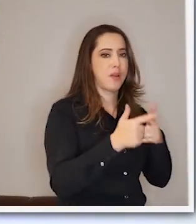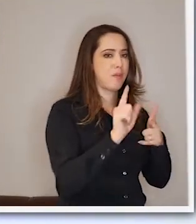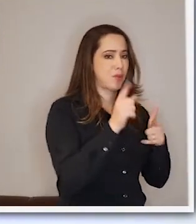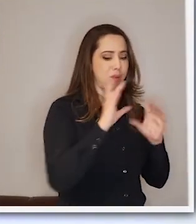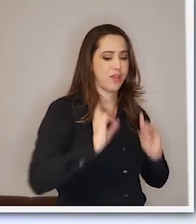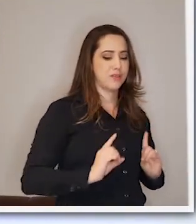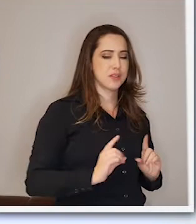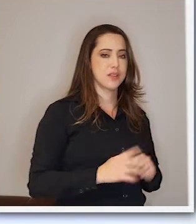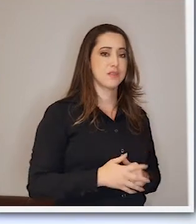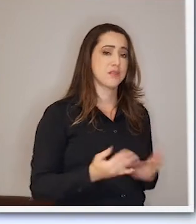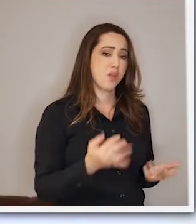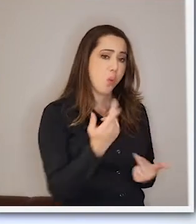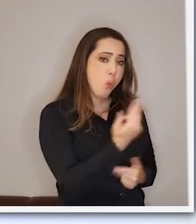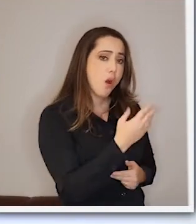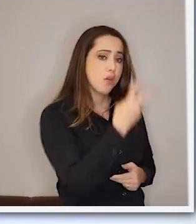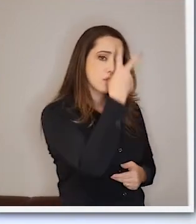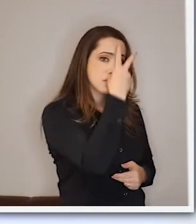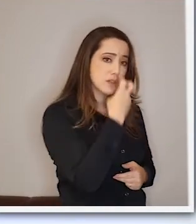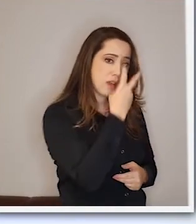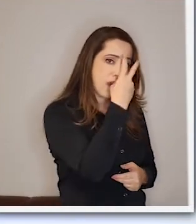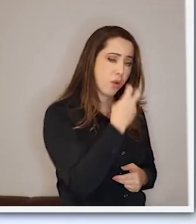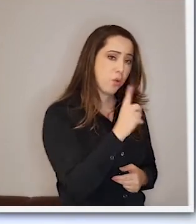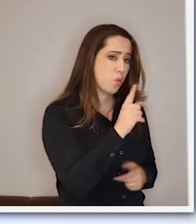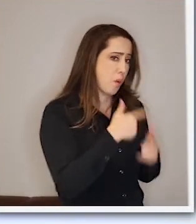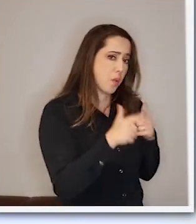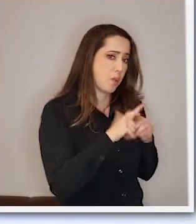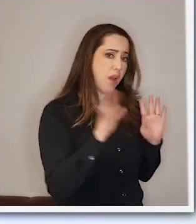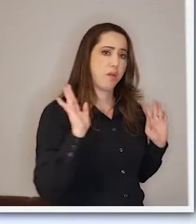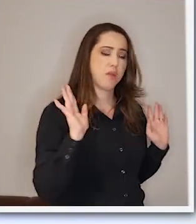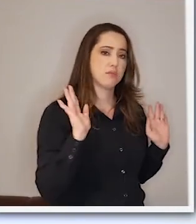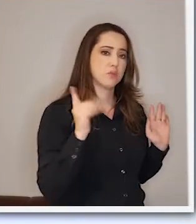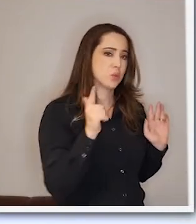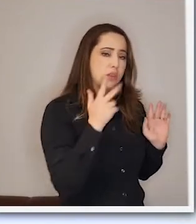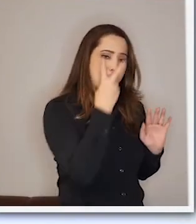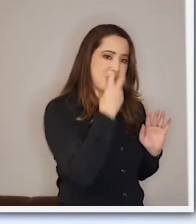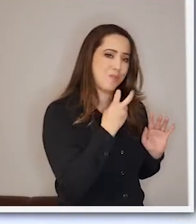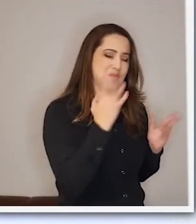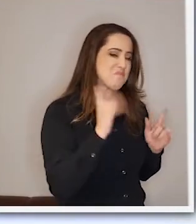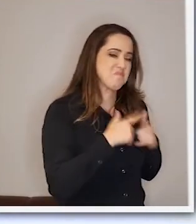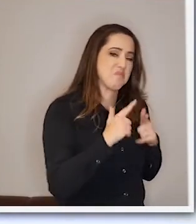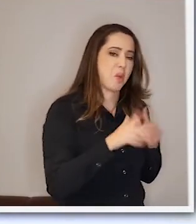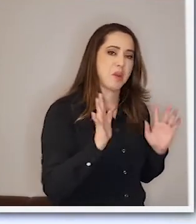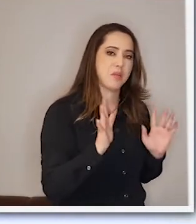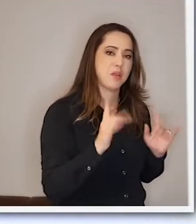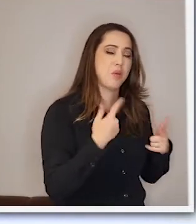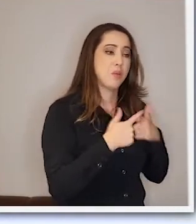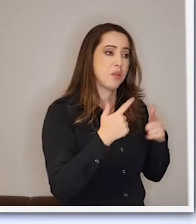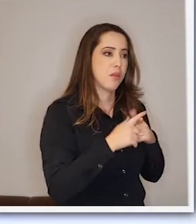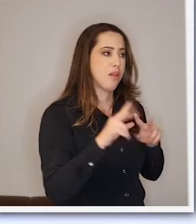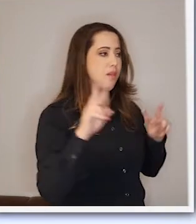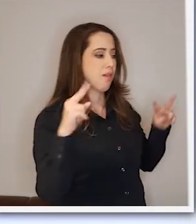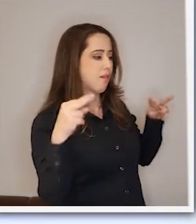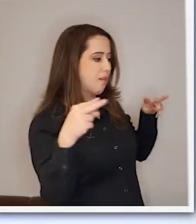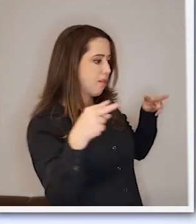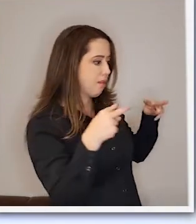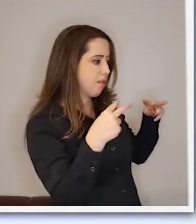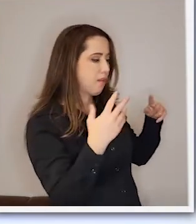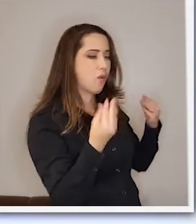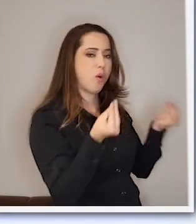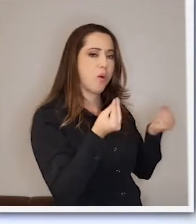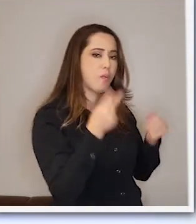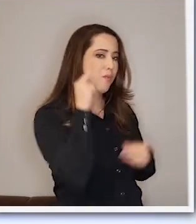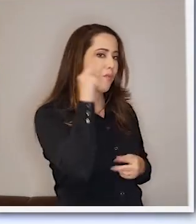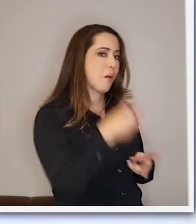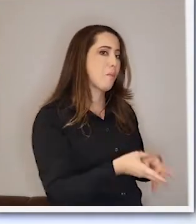tem. Igualmente, o problema do cego não é a cegueira. O do deficiente visual é como você percebe a